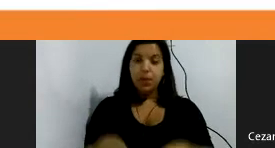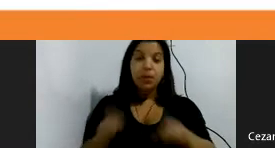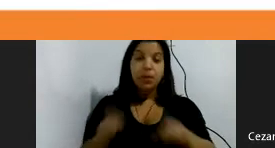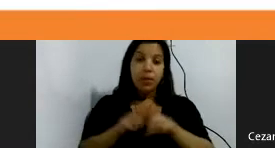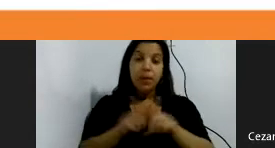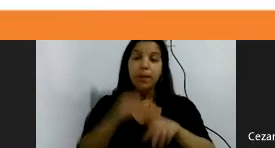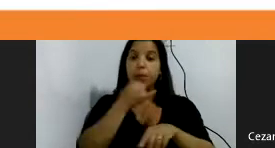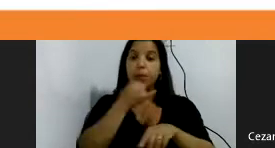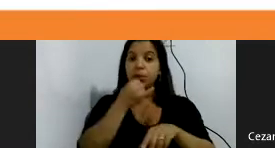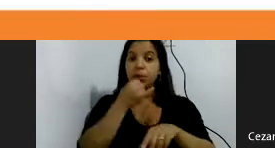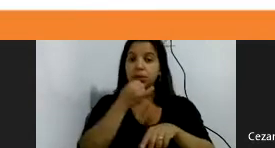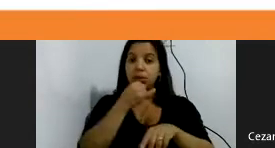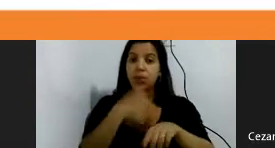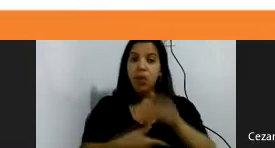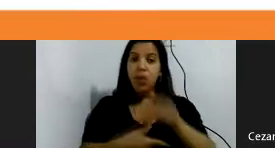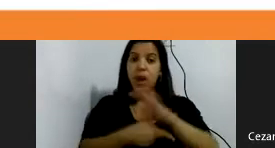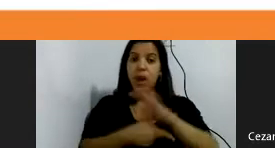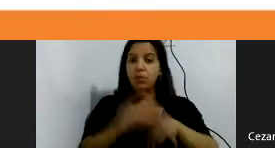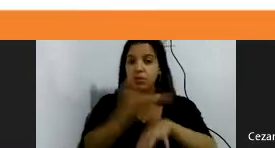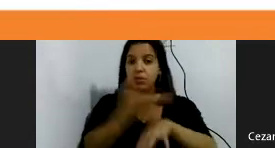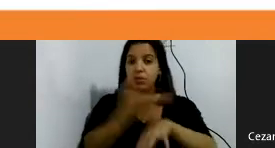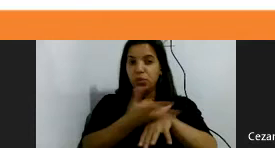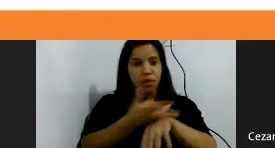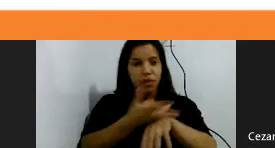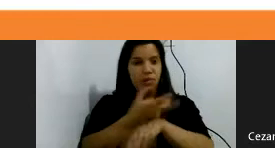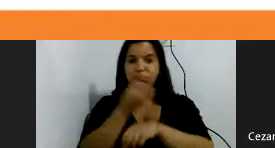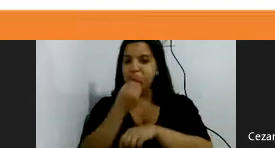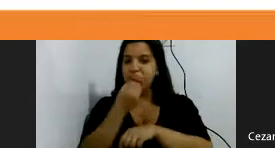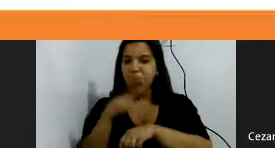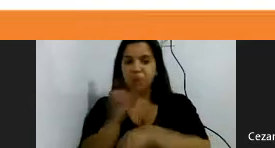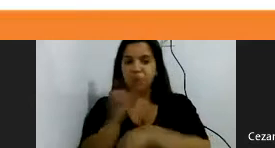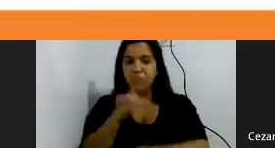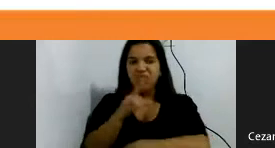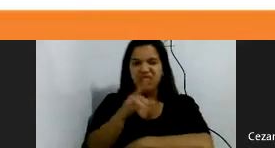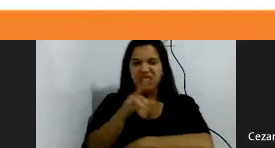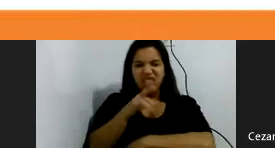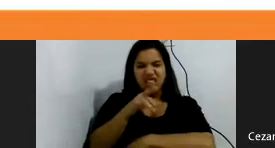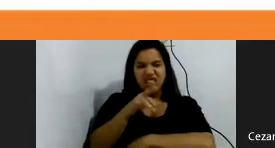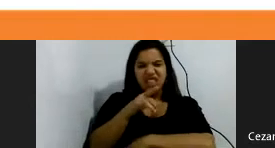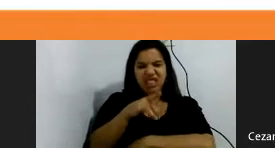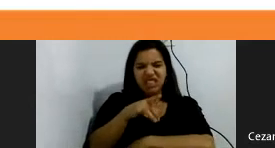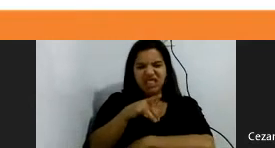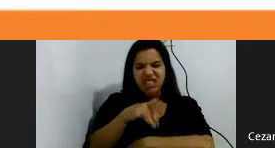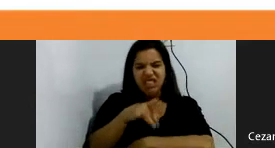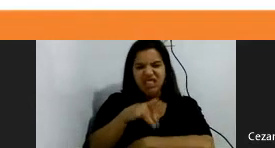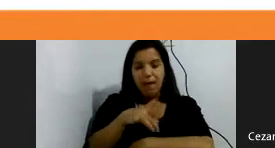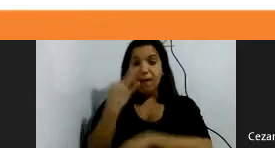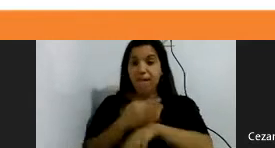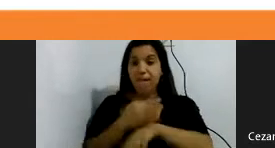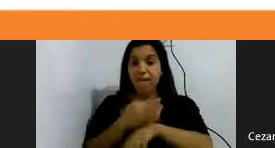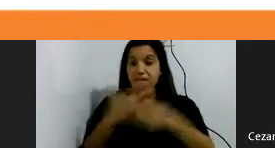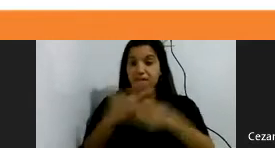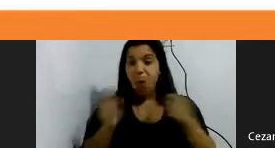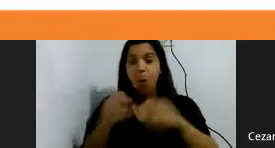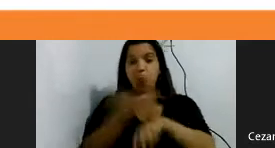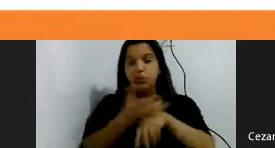as intervenções terapêuticas foram insuficientes, como, por exemplo, a reposição de ferro ou tratamento